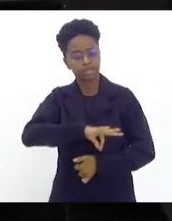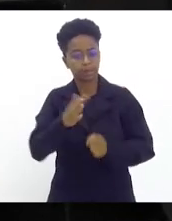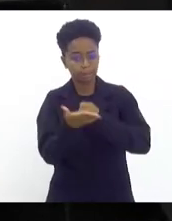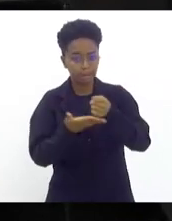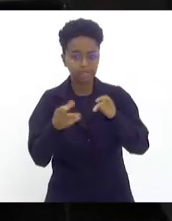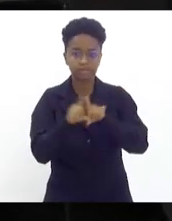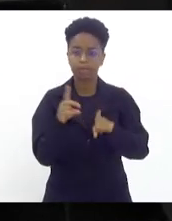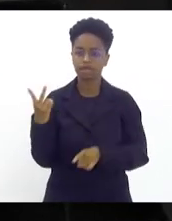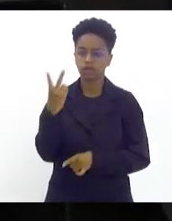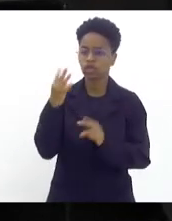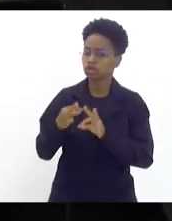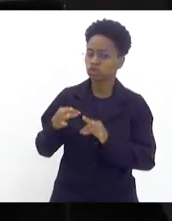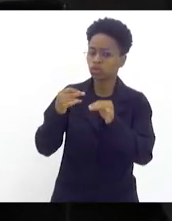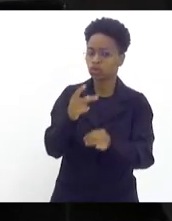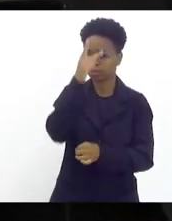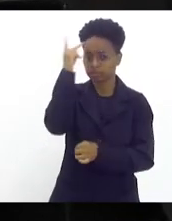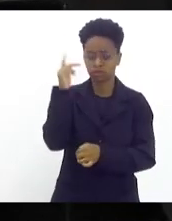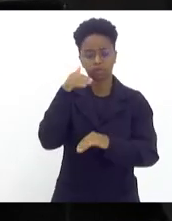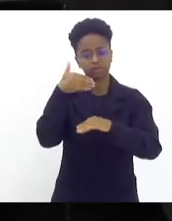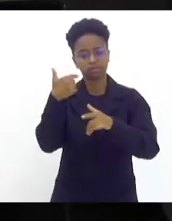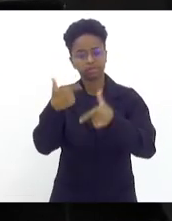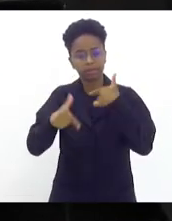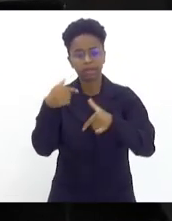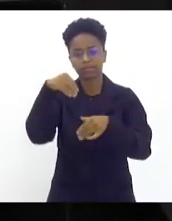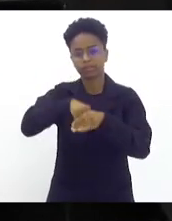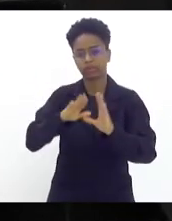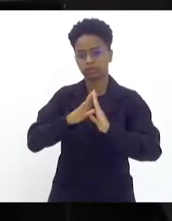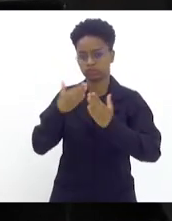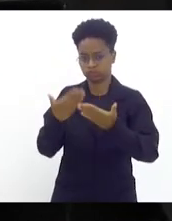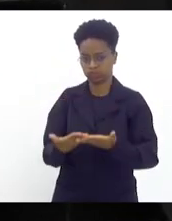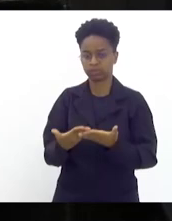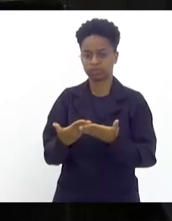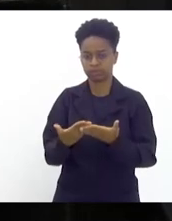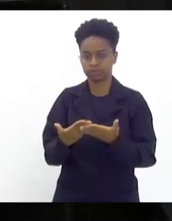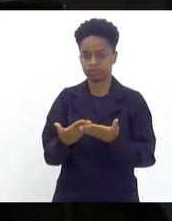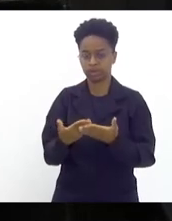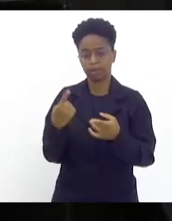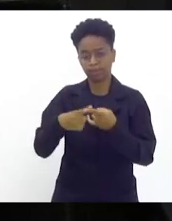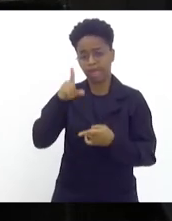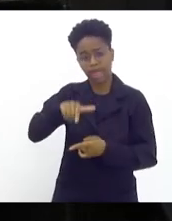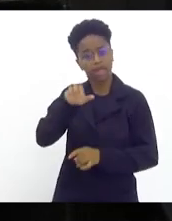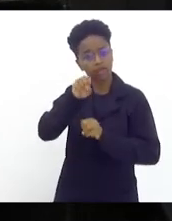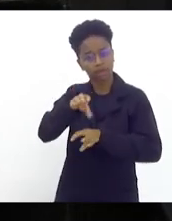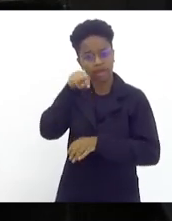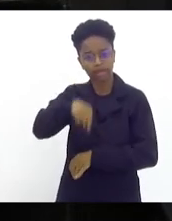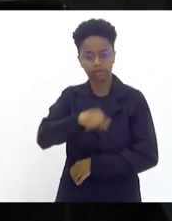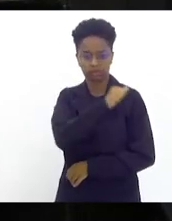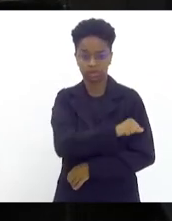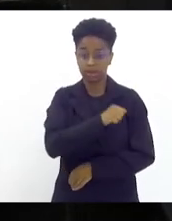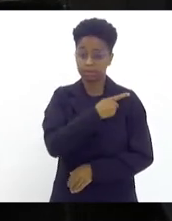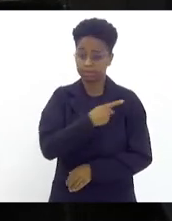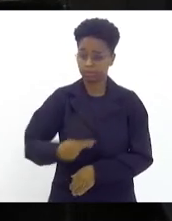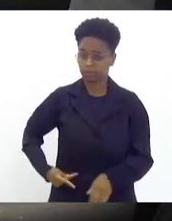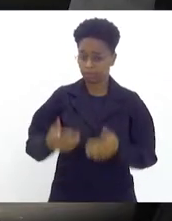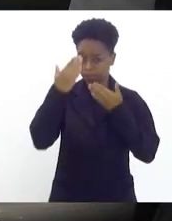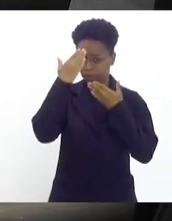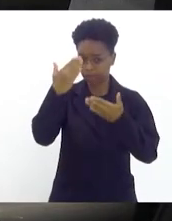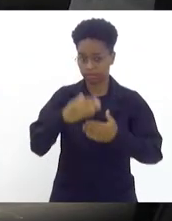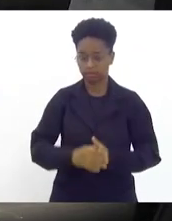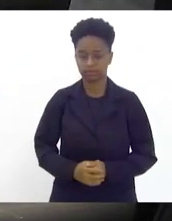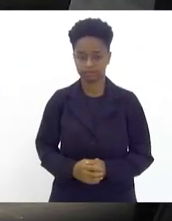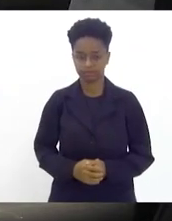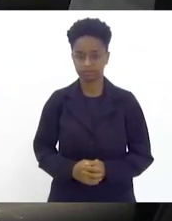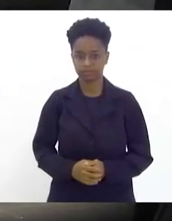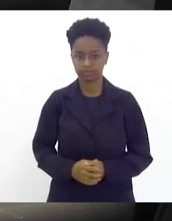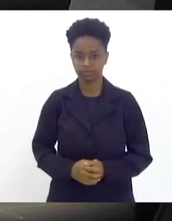valorização de todas as categorias que compõem a educação do estado do Rio de Janeiro Presidente Muito obrigado